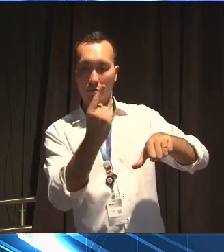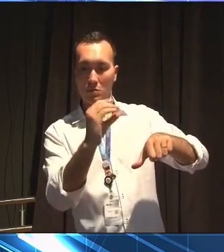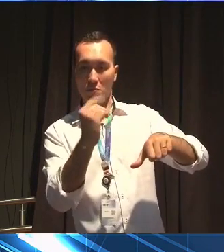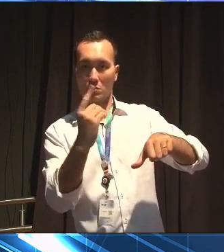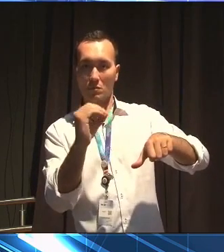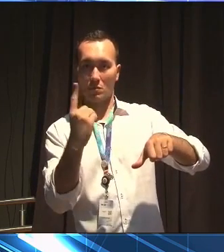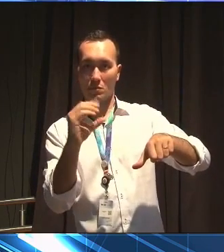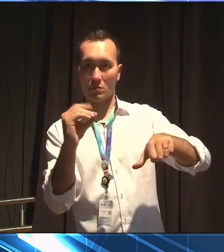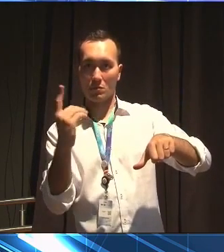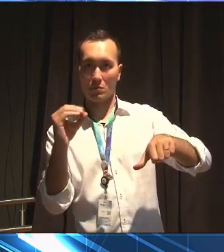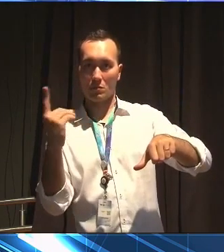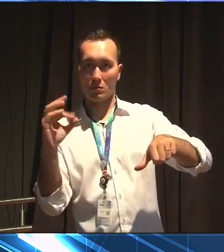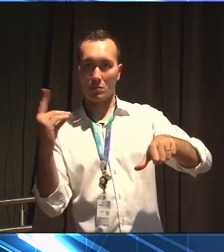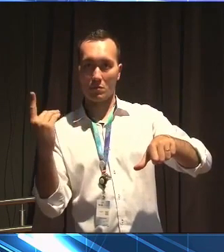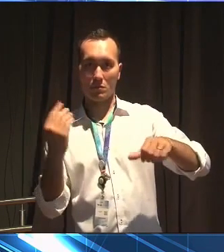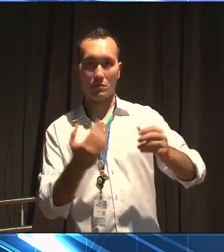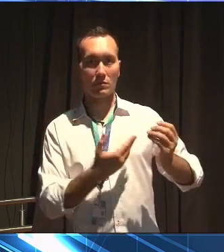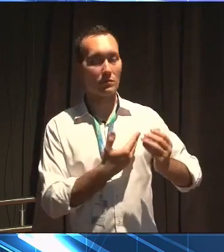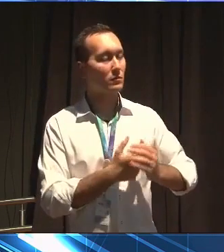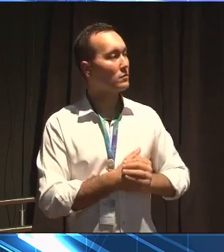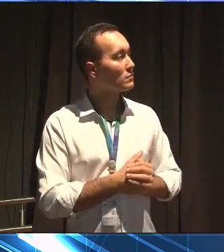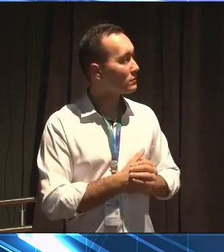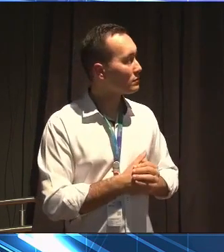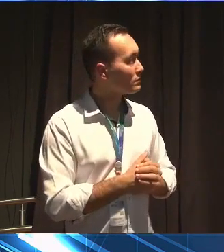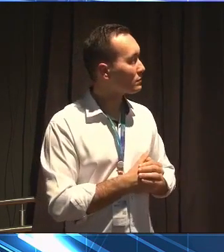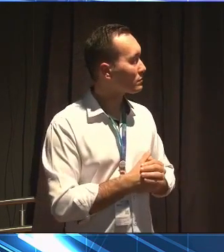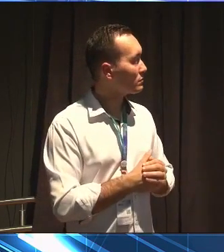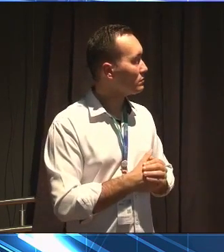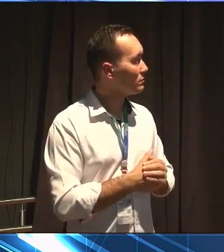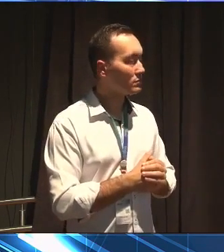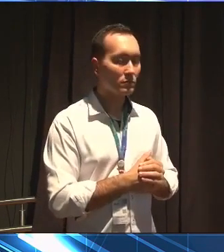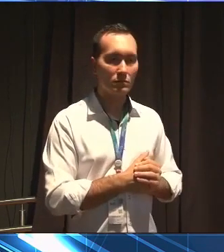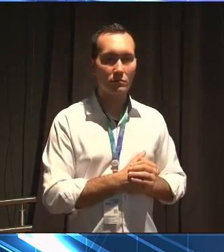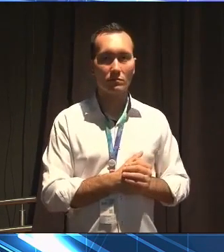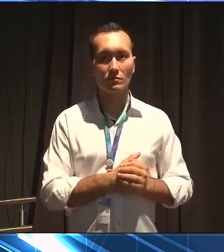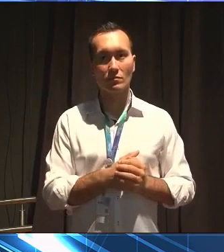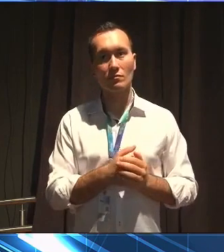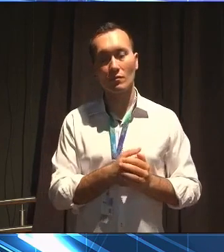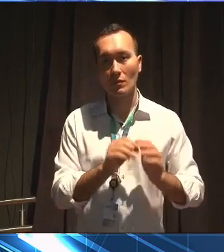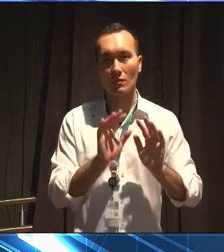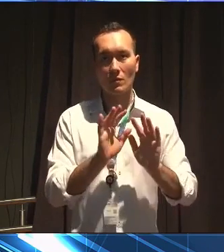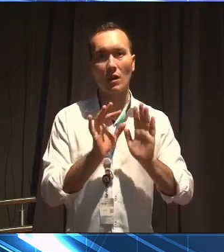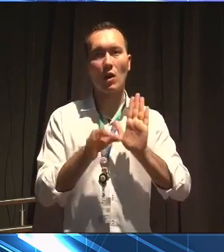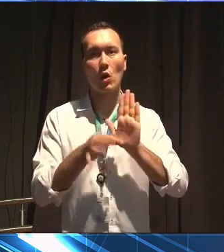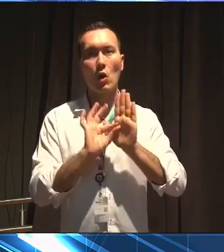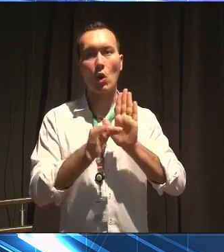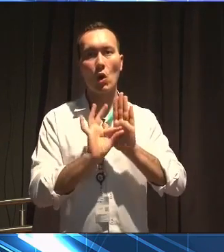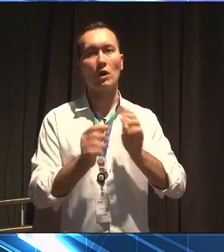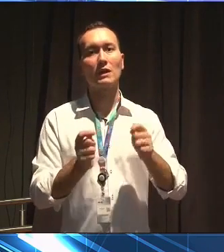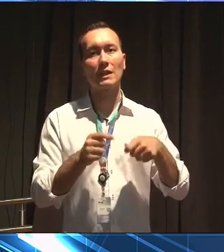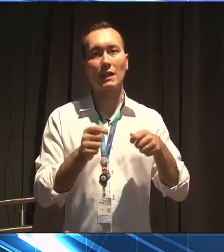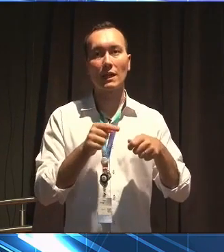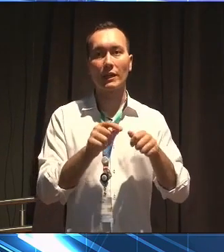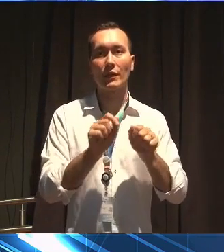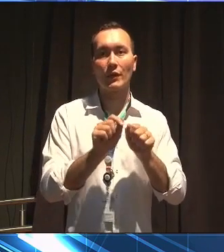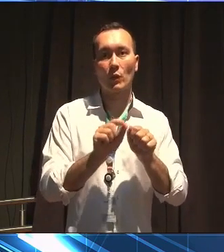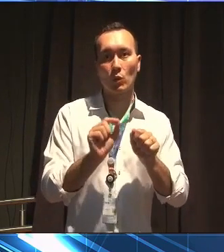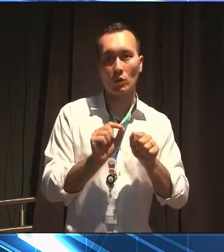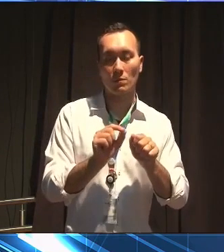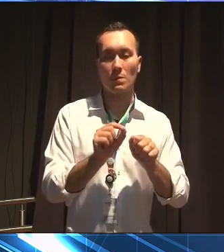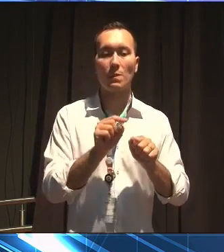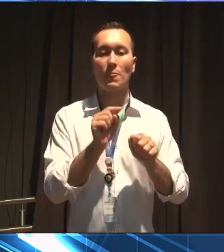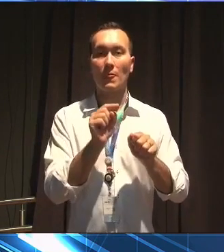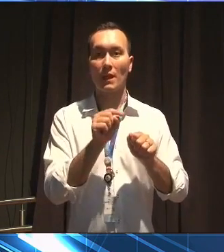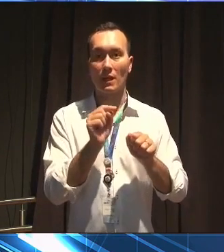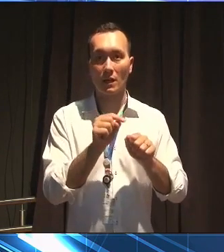MVC. Essa é o formato do Node. O Java, por exemplo, o que que ele poderia fazer? Ele vai criptografar, ele vai